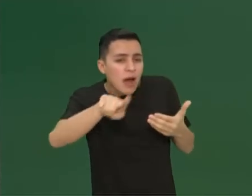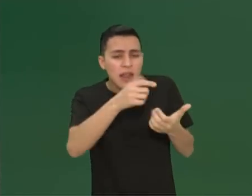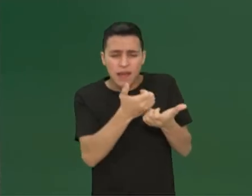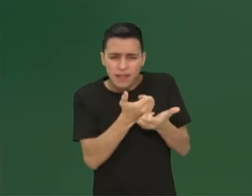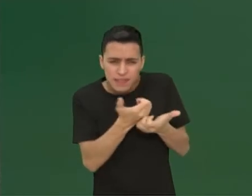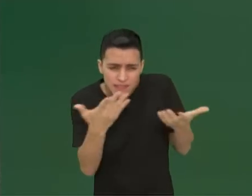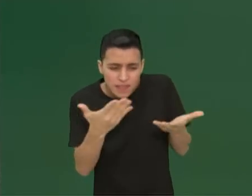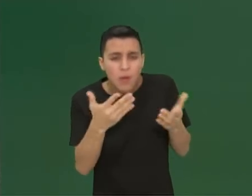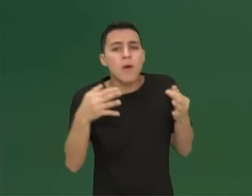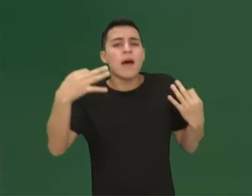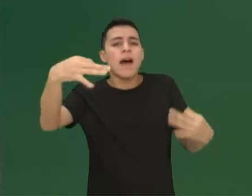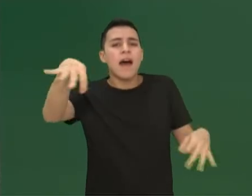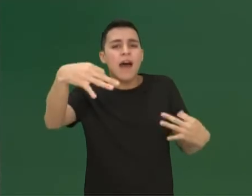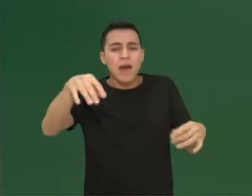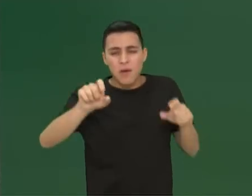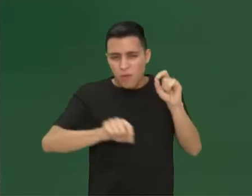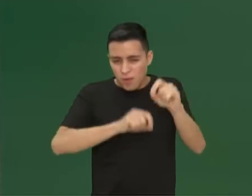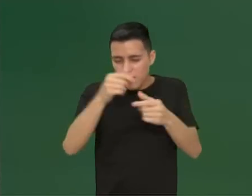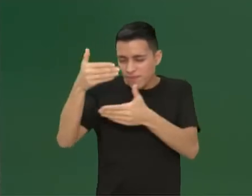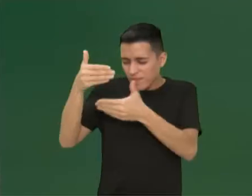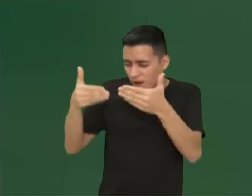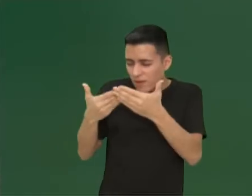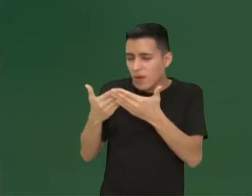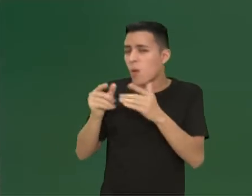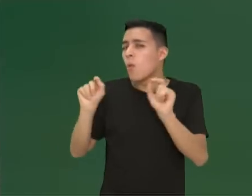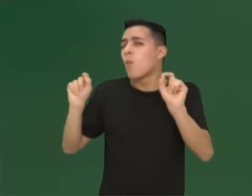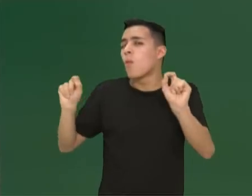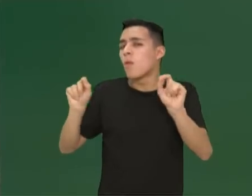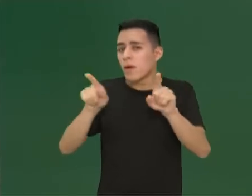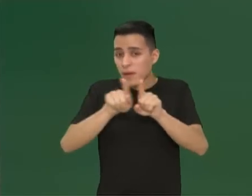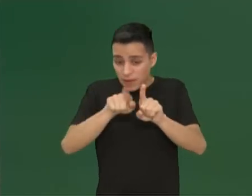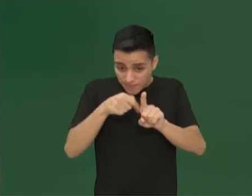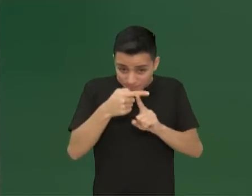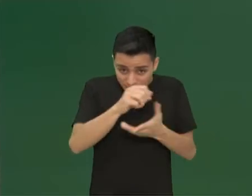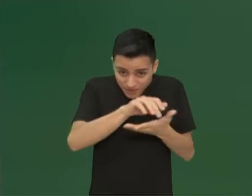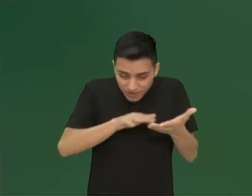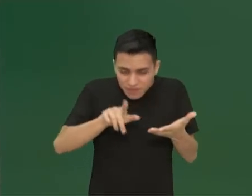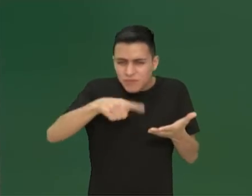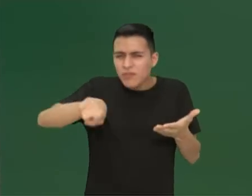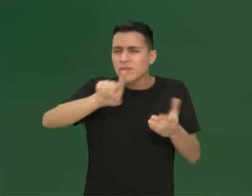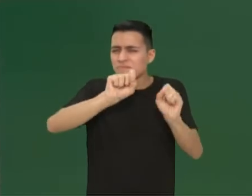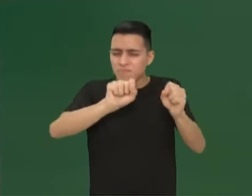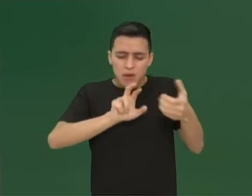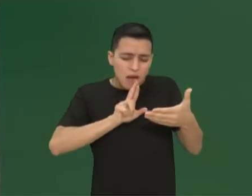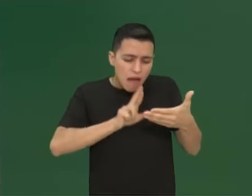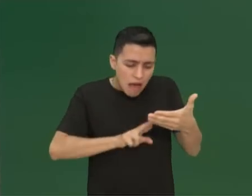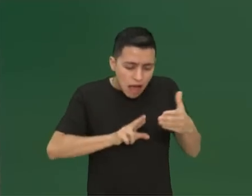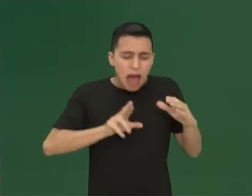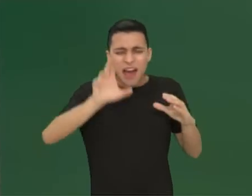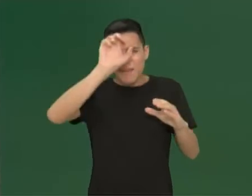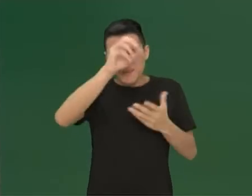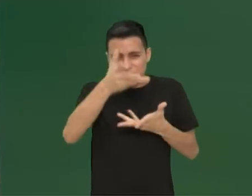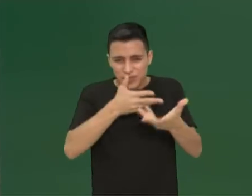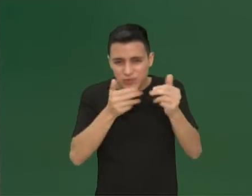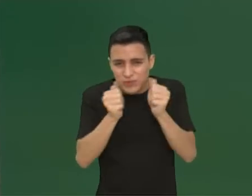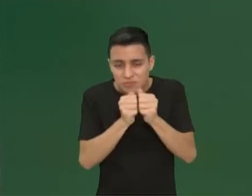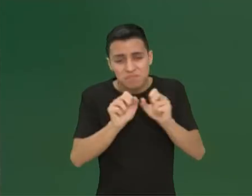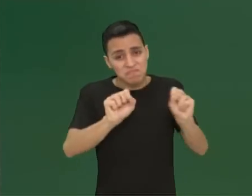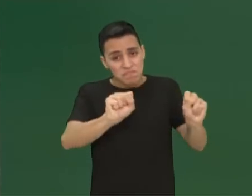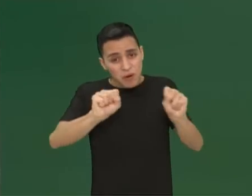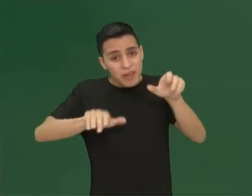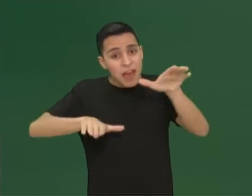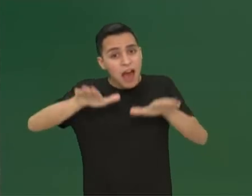o material impresso, o PowerPoint dessa aula e os exercícios para que você possa resolver e aprender junto comigo. Pode ser